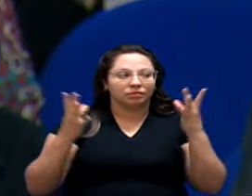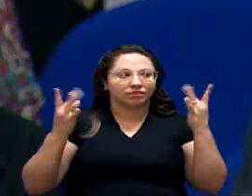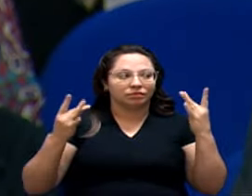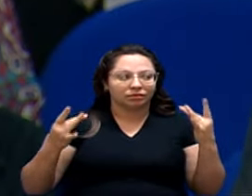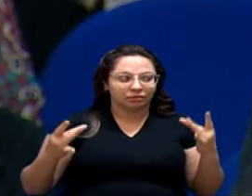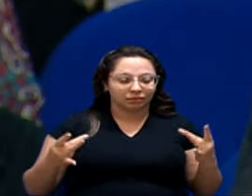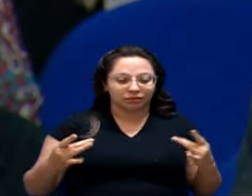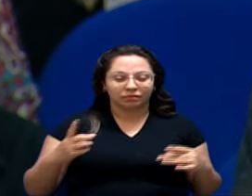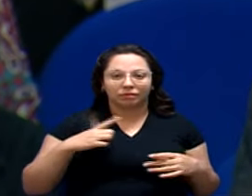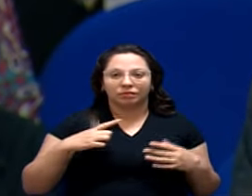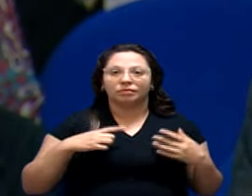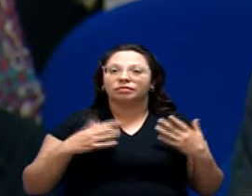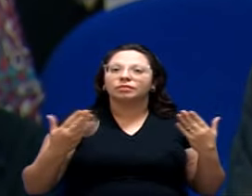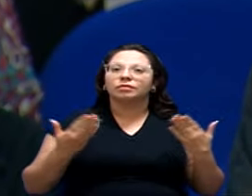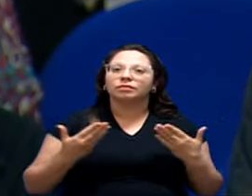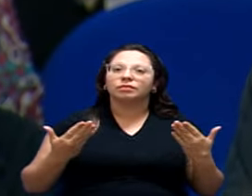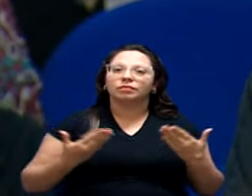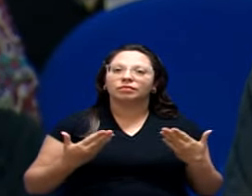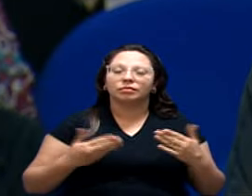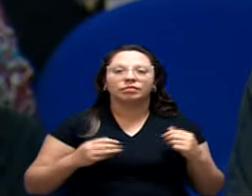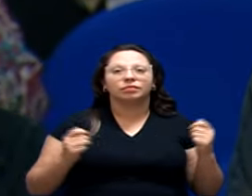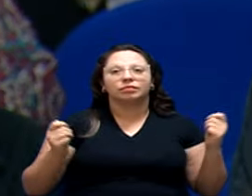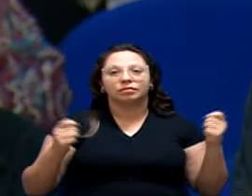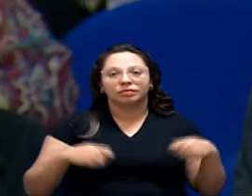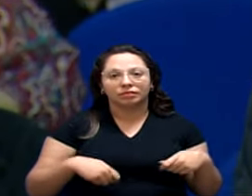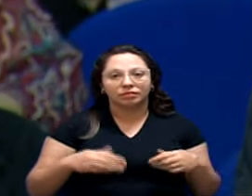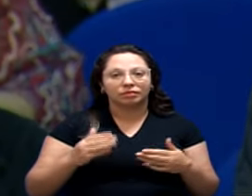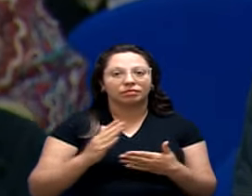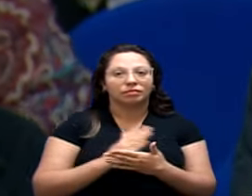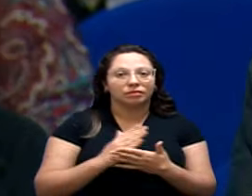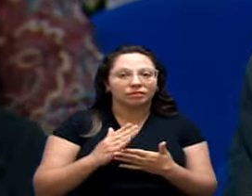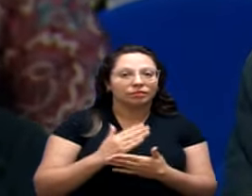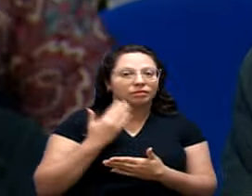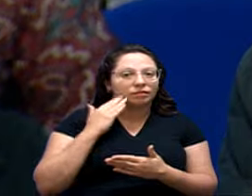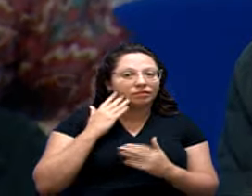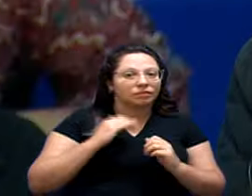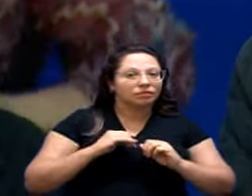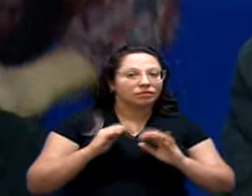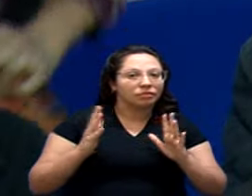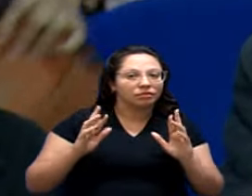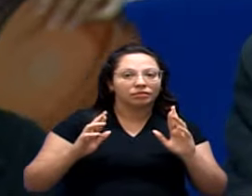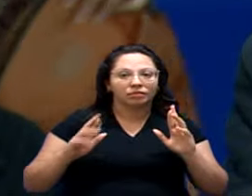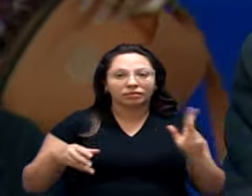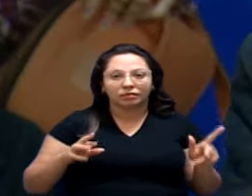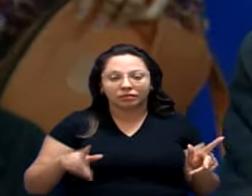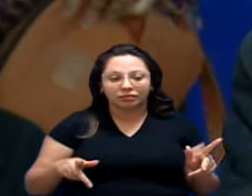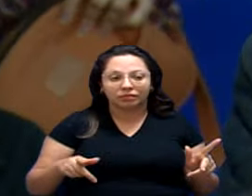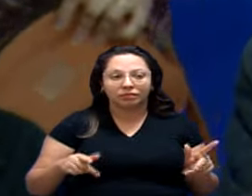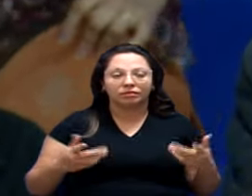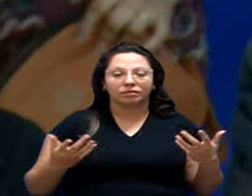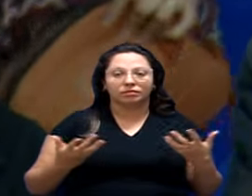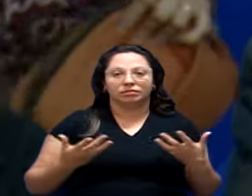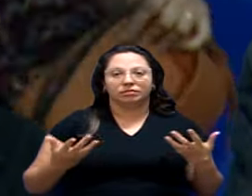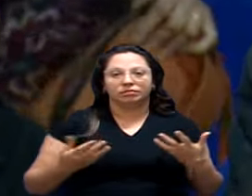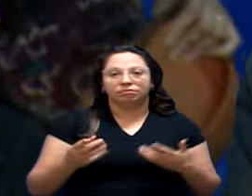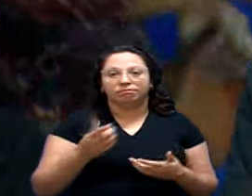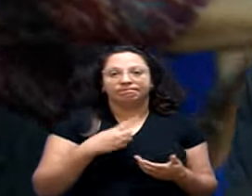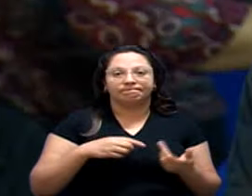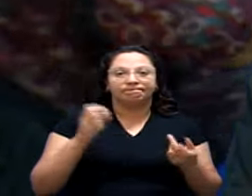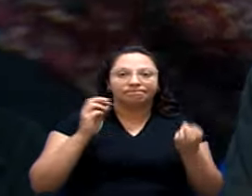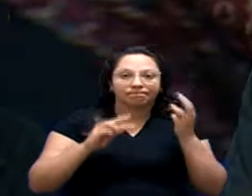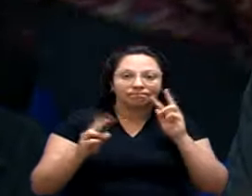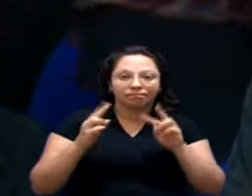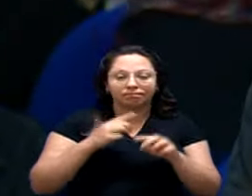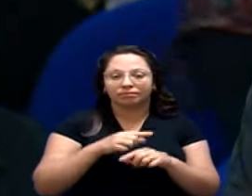na minuta atual por exemplo que pode trazer algum entendimento diferente do que a gente tá H vendo vocês